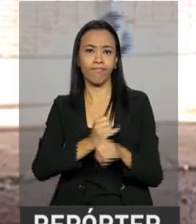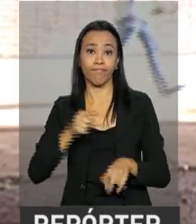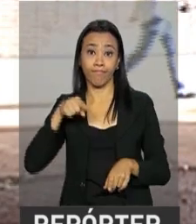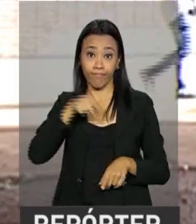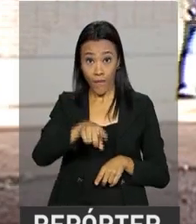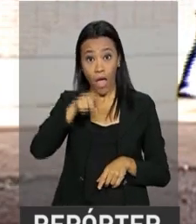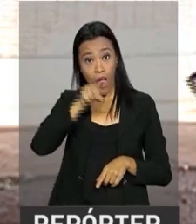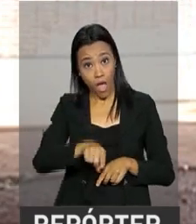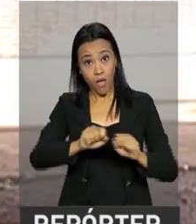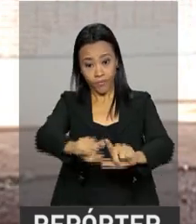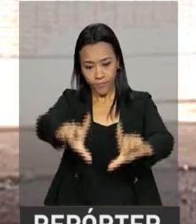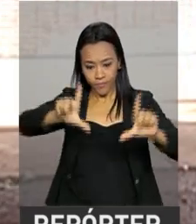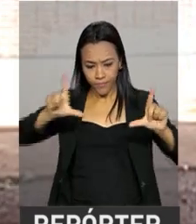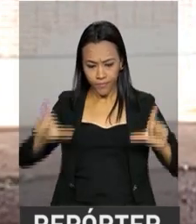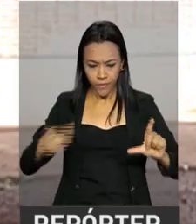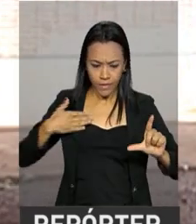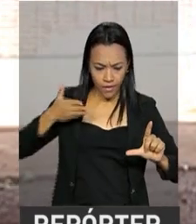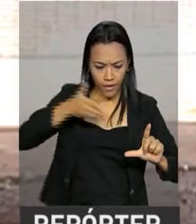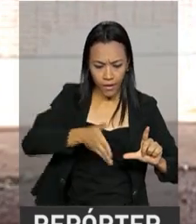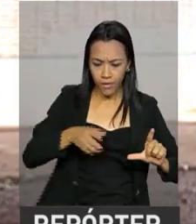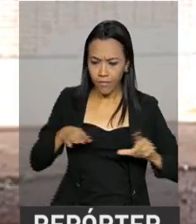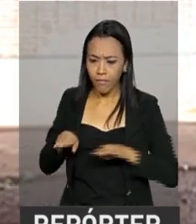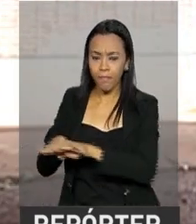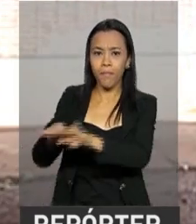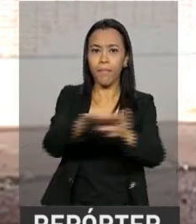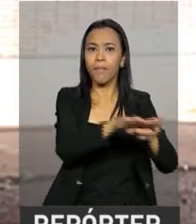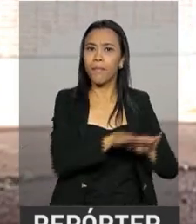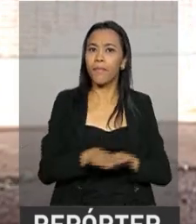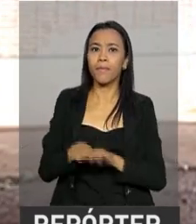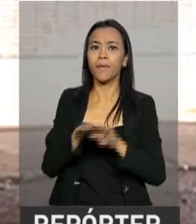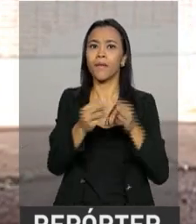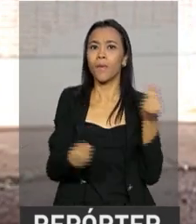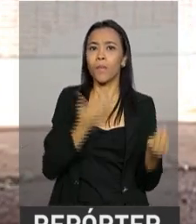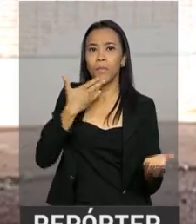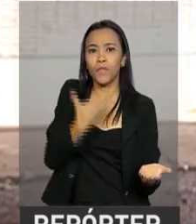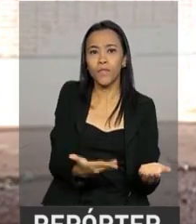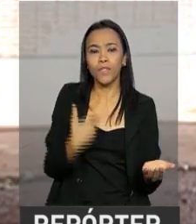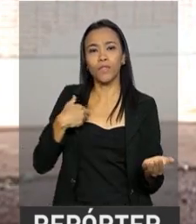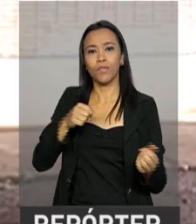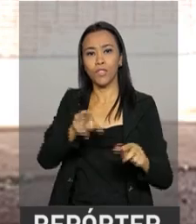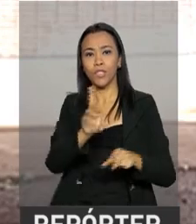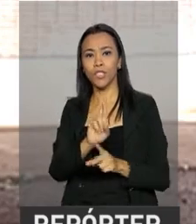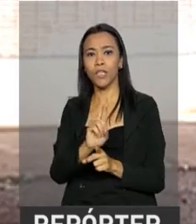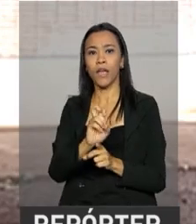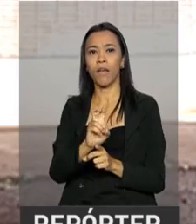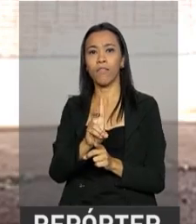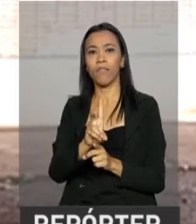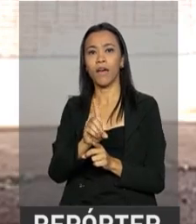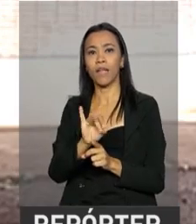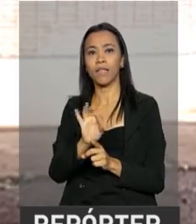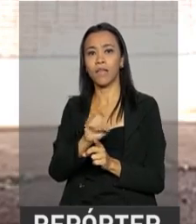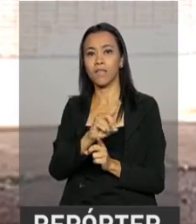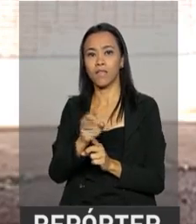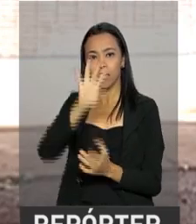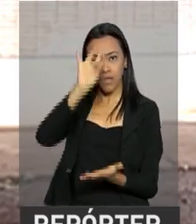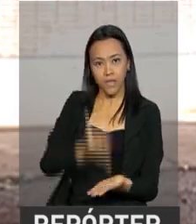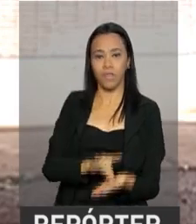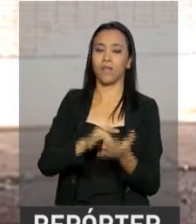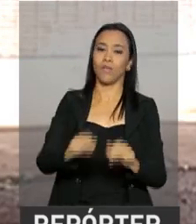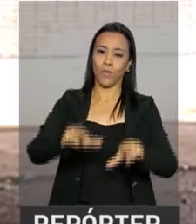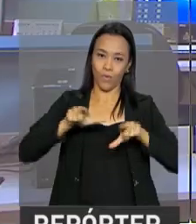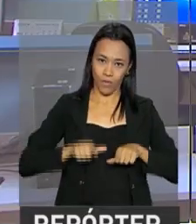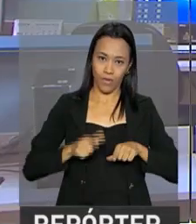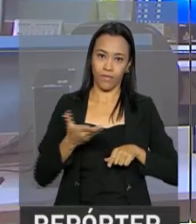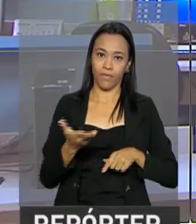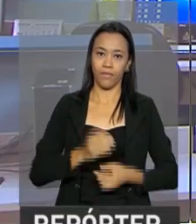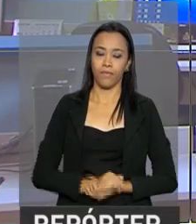é uma plataforma única e padronizada para a realização dos pedidos de revalidação de Brasília Gabriela